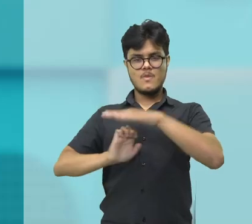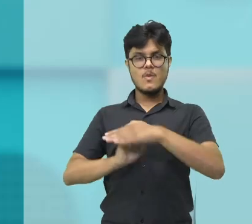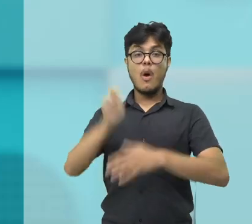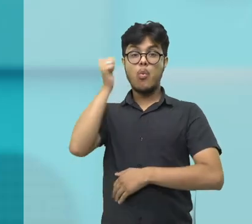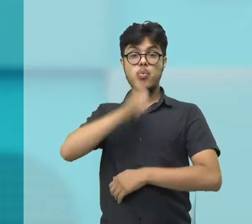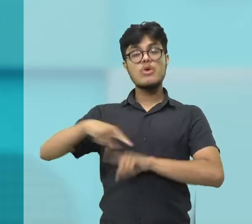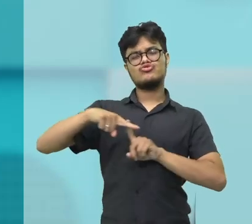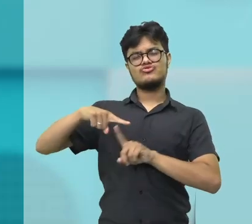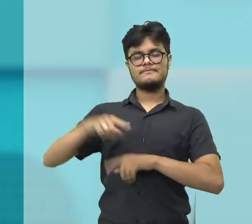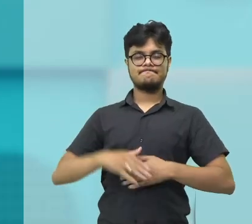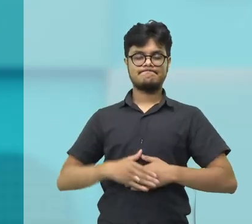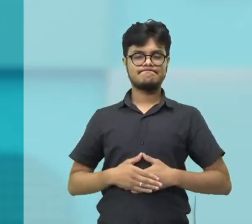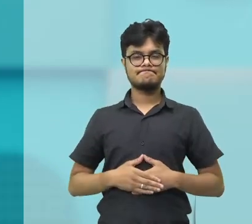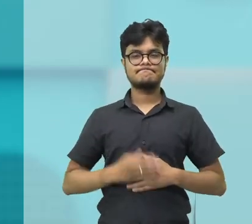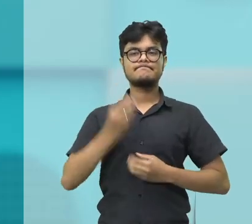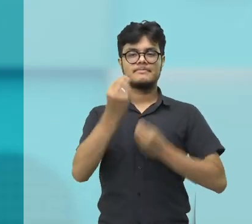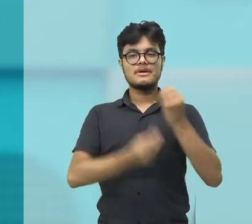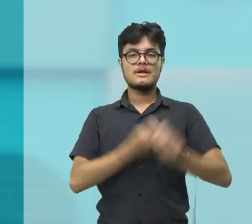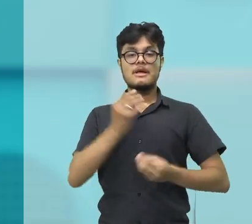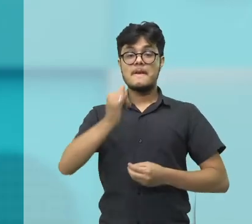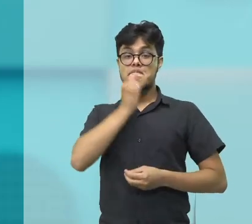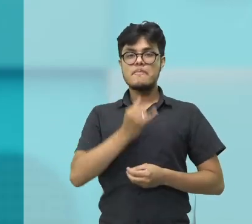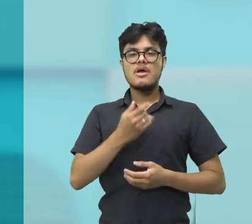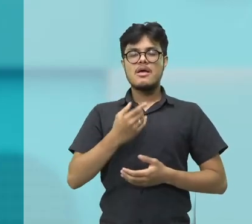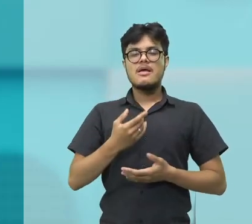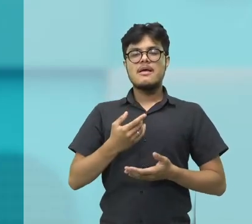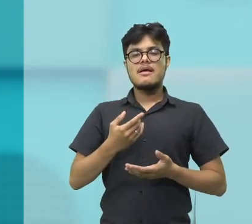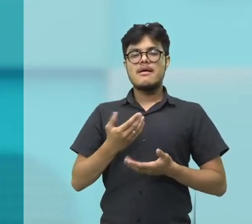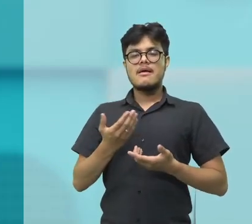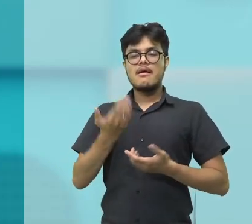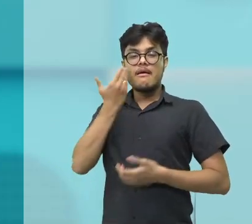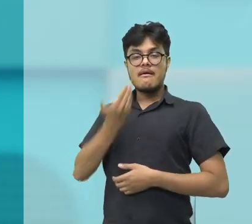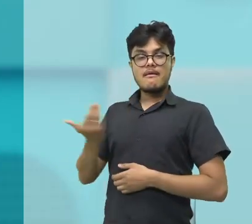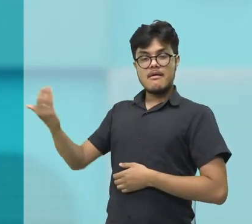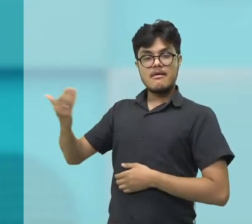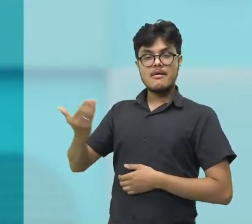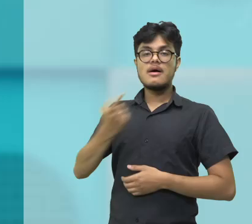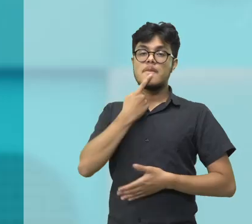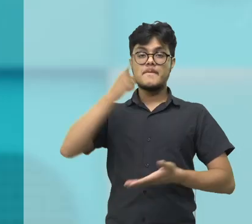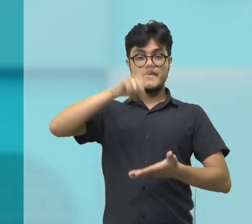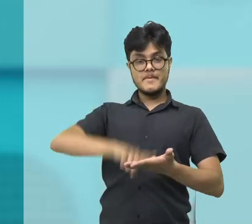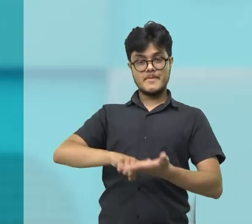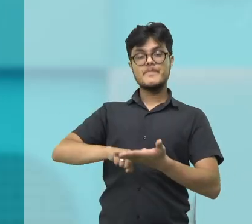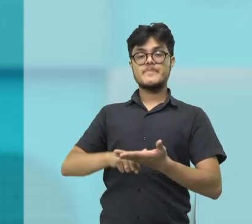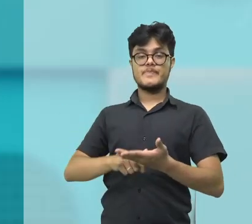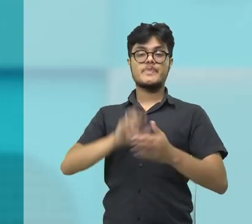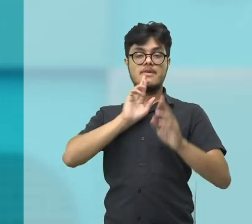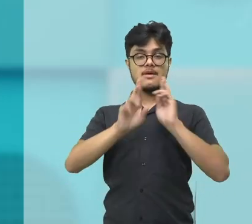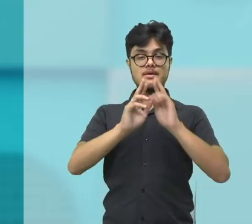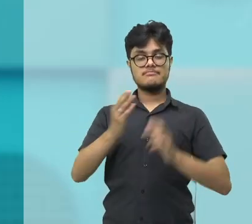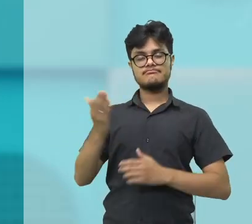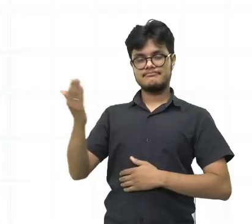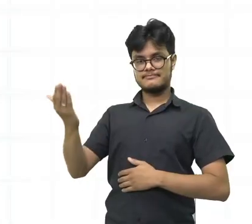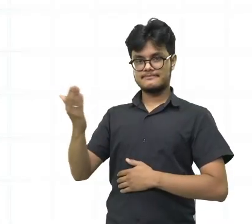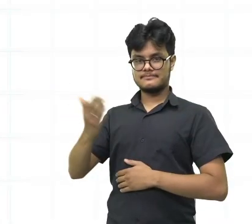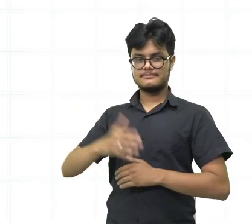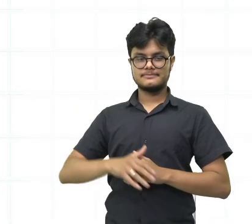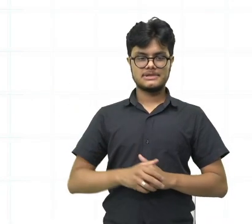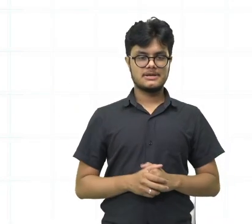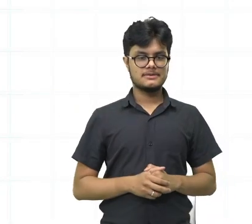feminino, né? Então, vamos verificar mais uma carta de reclamação para vocês conhecerem bem esse gênero? Vamos